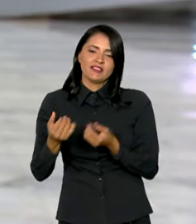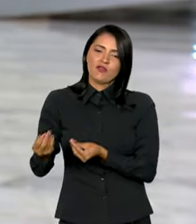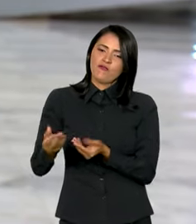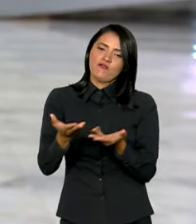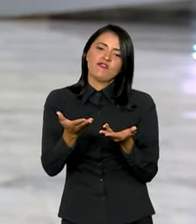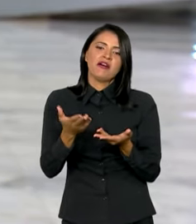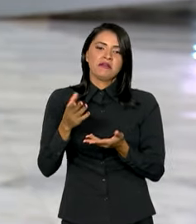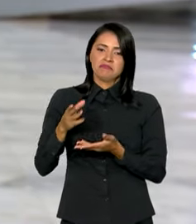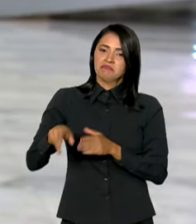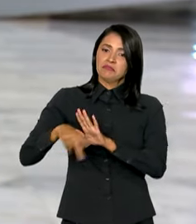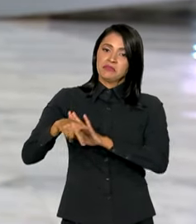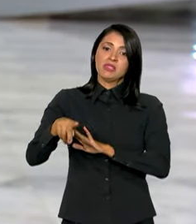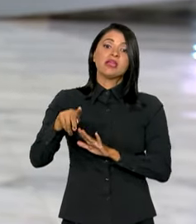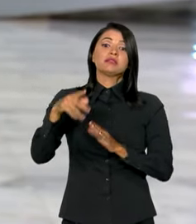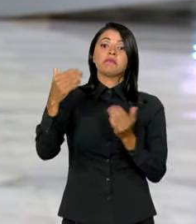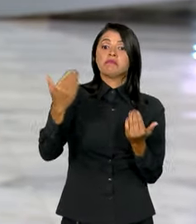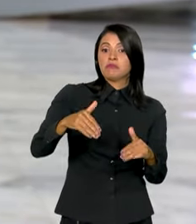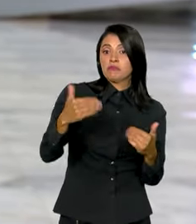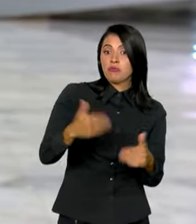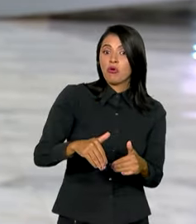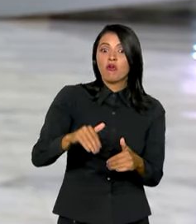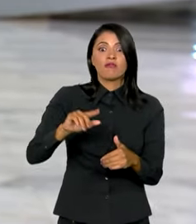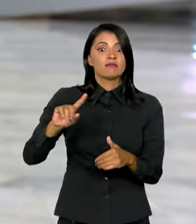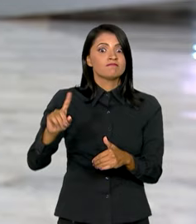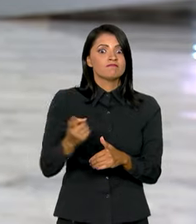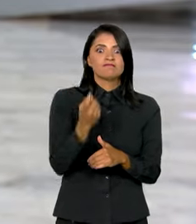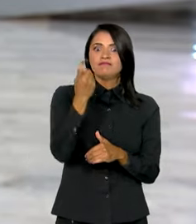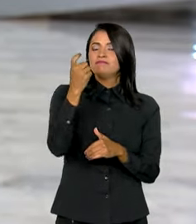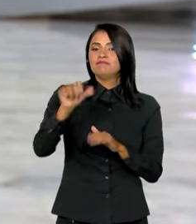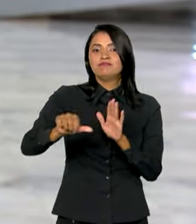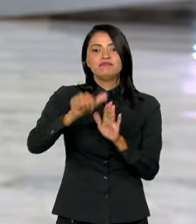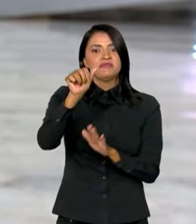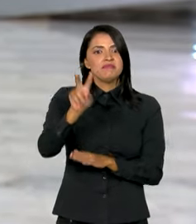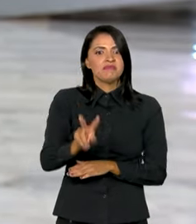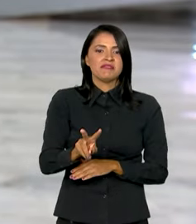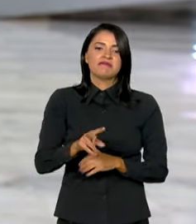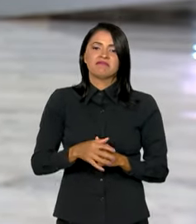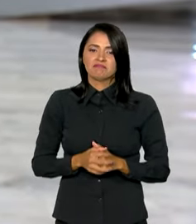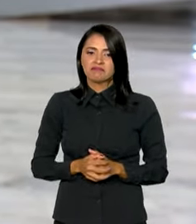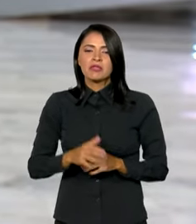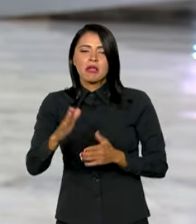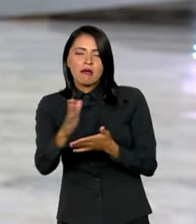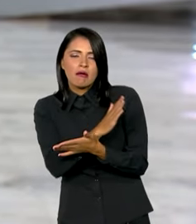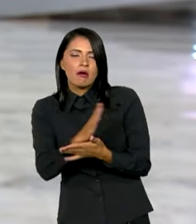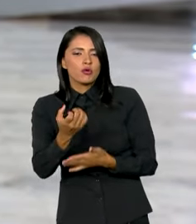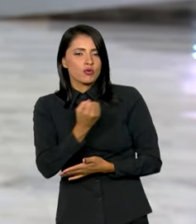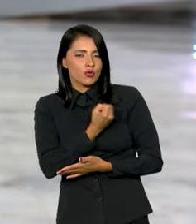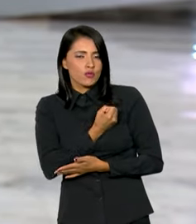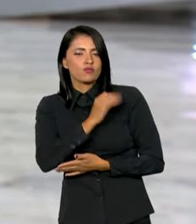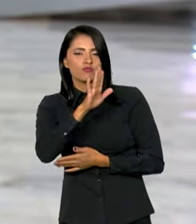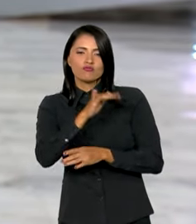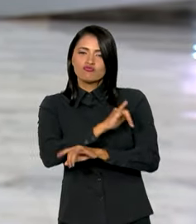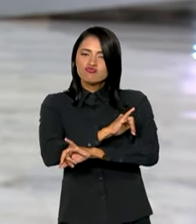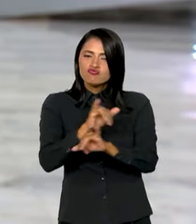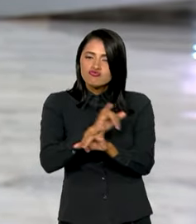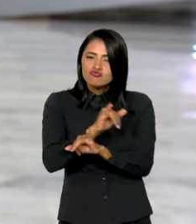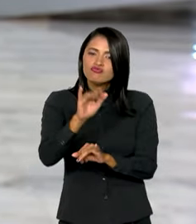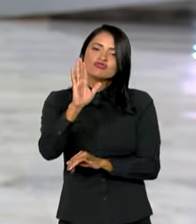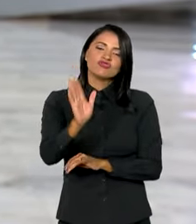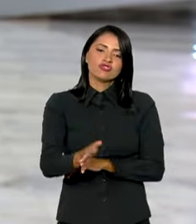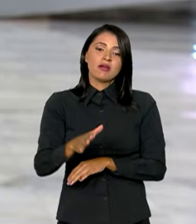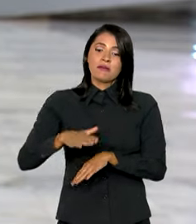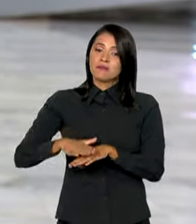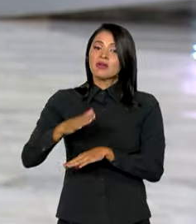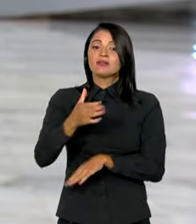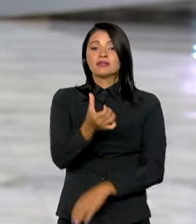aí dessa seleção, que é inédita no Brasil. Alguns números já foram previamente divulgados, são mais